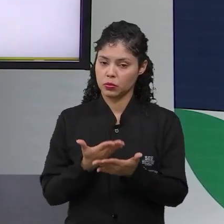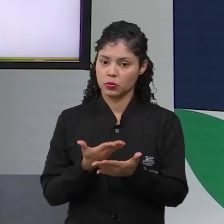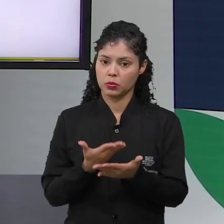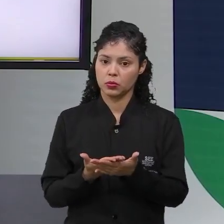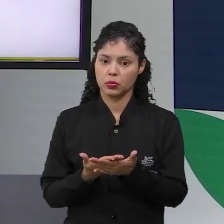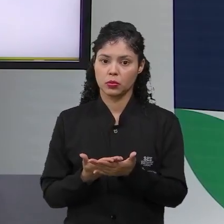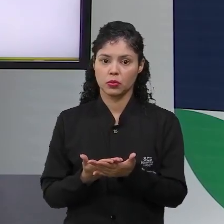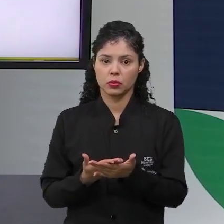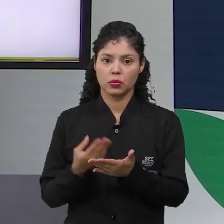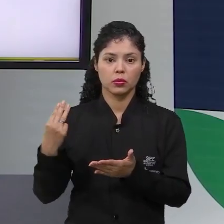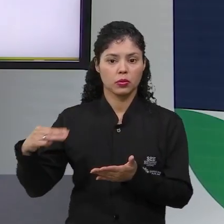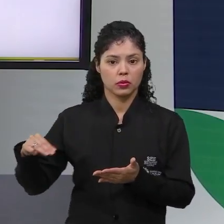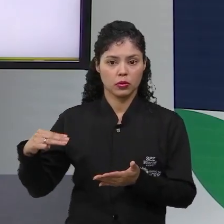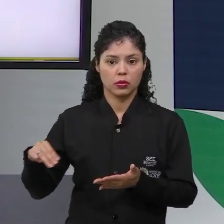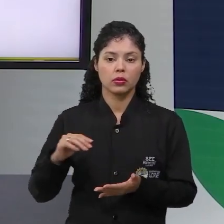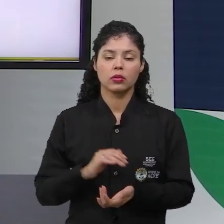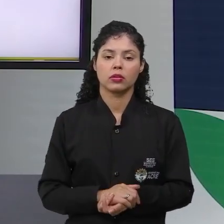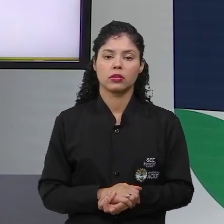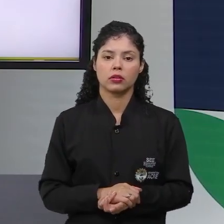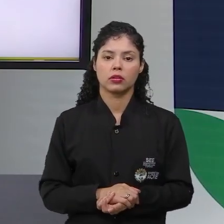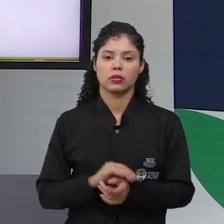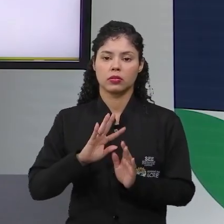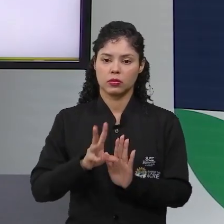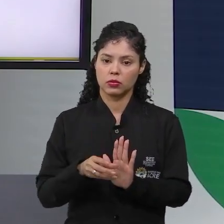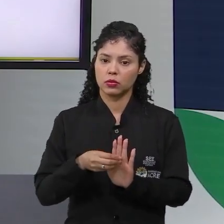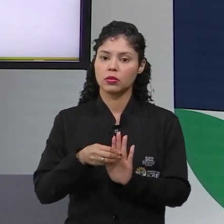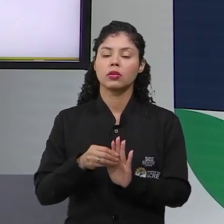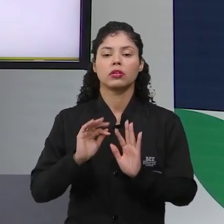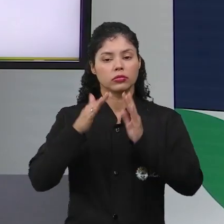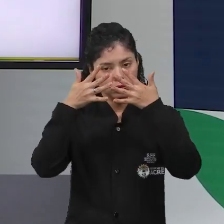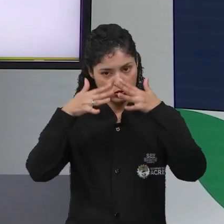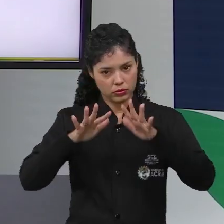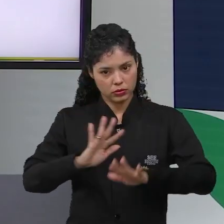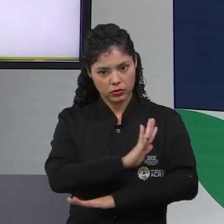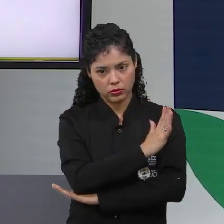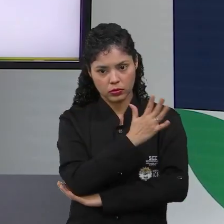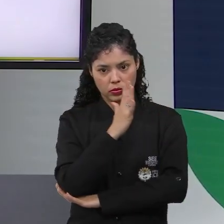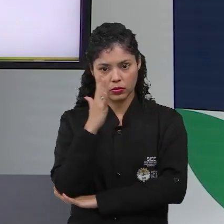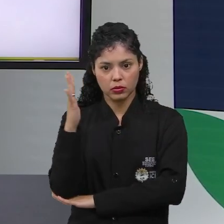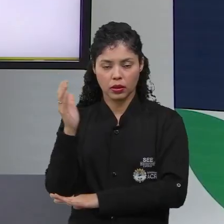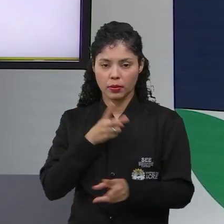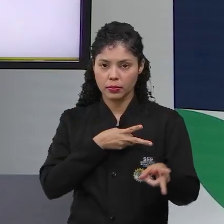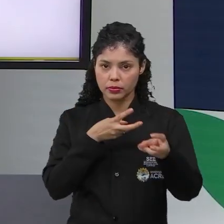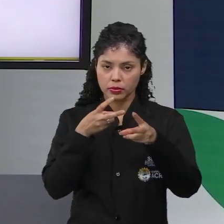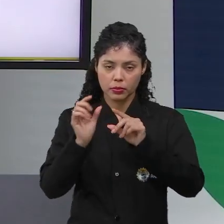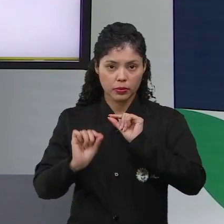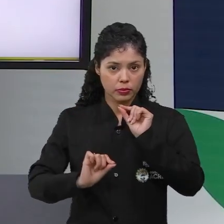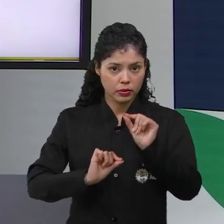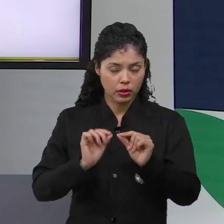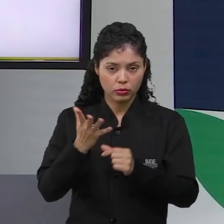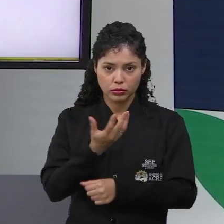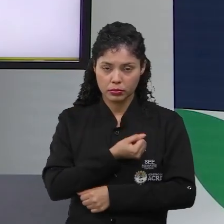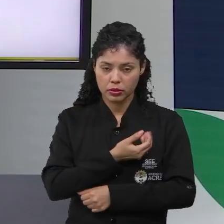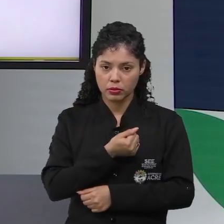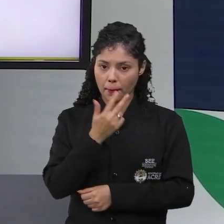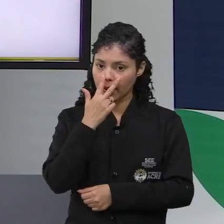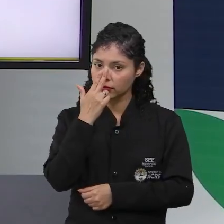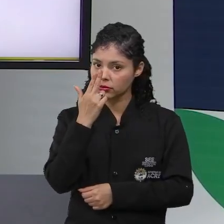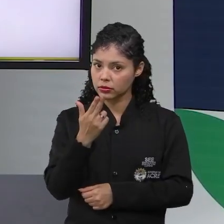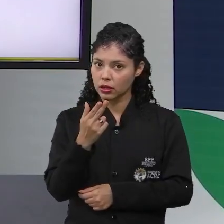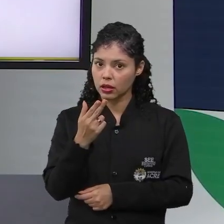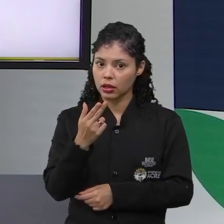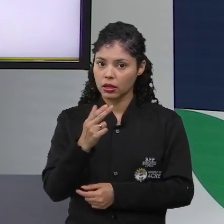os matemáticos estavam estudando aplicações na natureza, eles perceberam que esse número